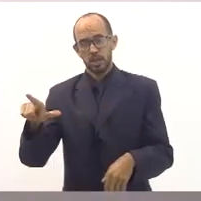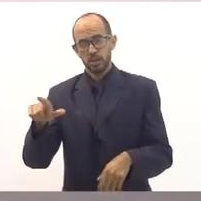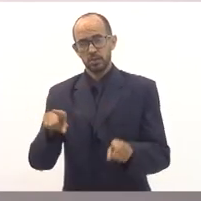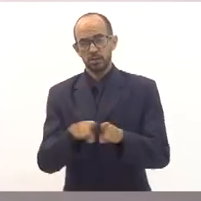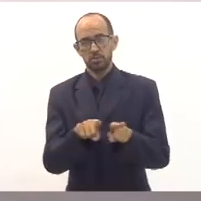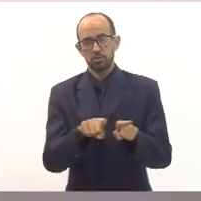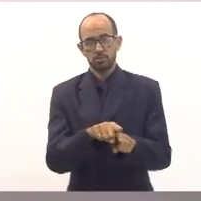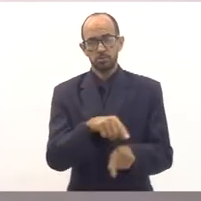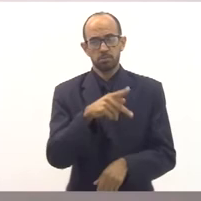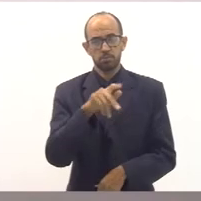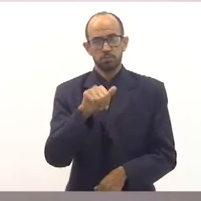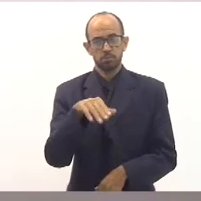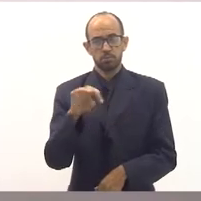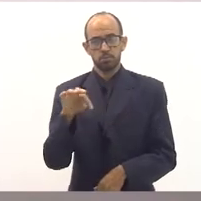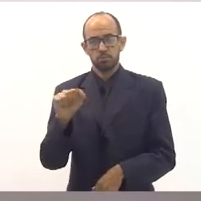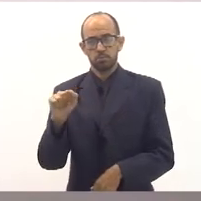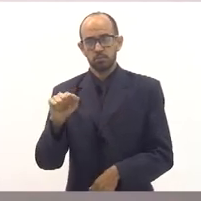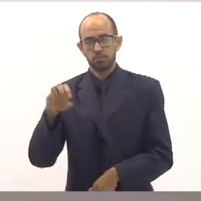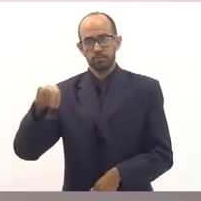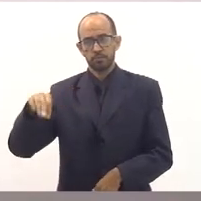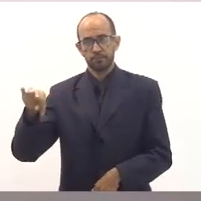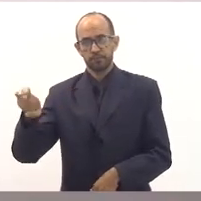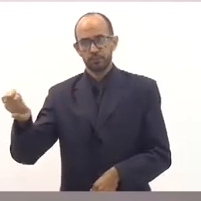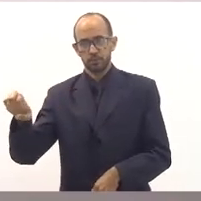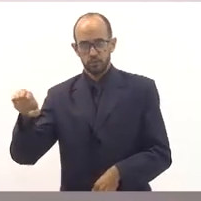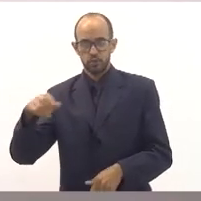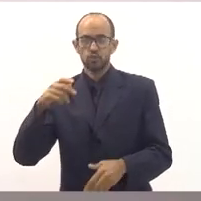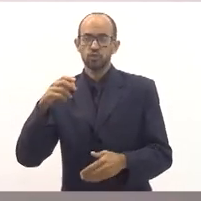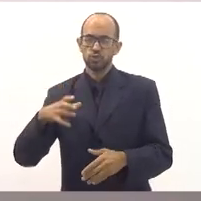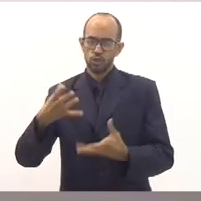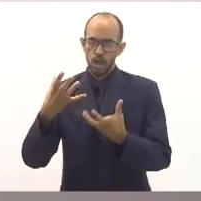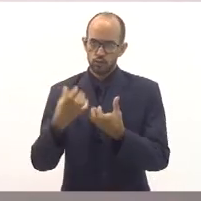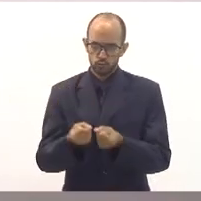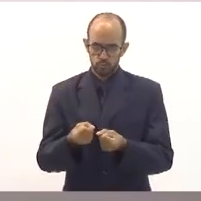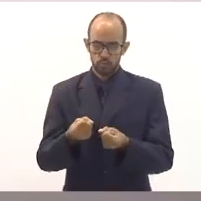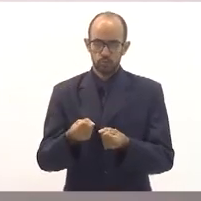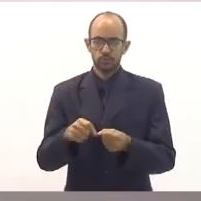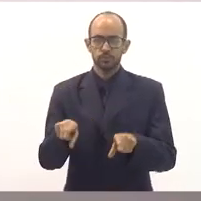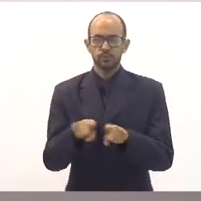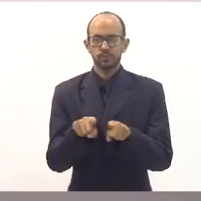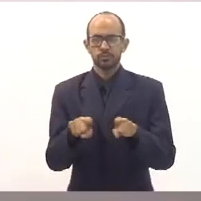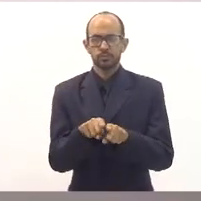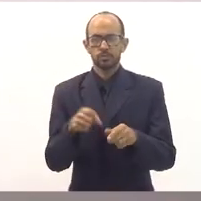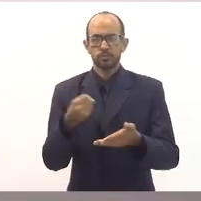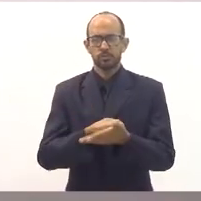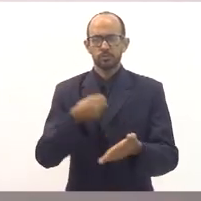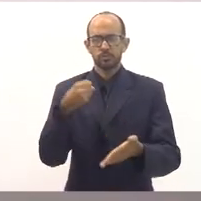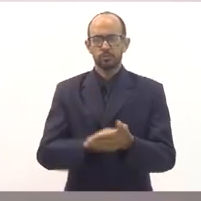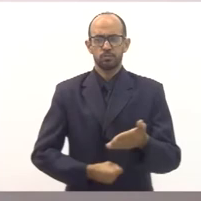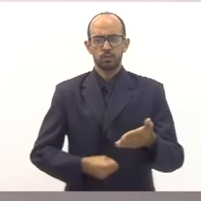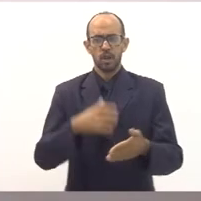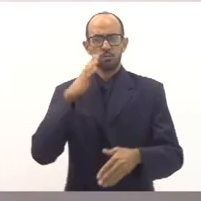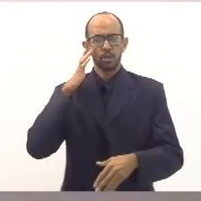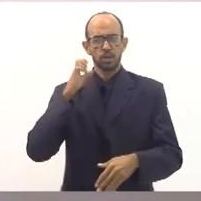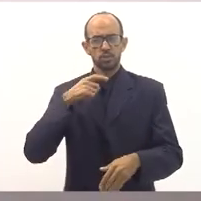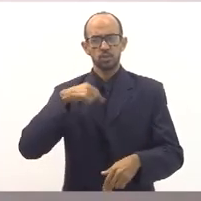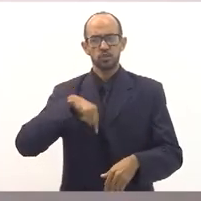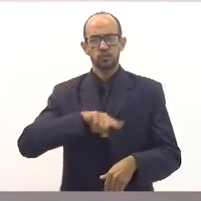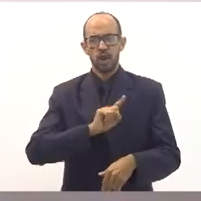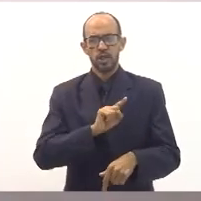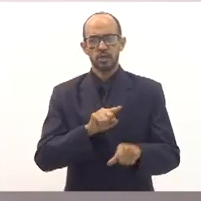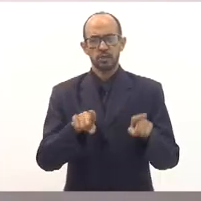planta na mente levanta todas essas Bandeiras a gente tá e amanhã nós estaremos lá levando